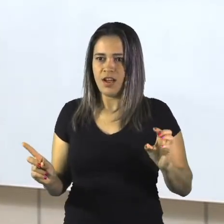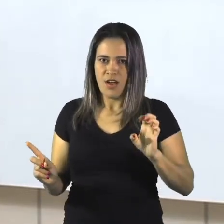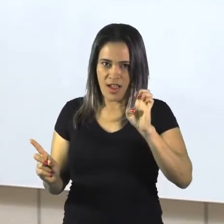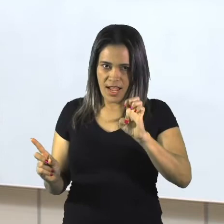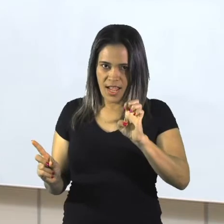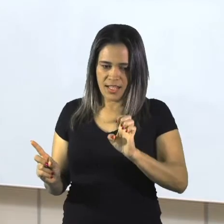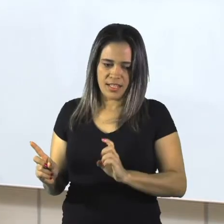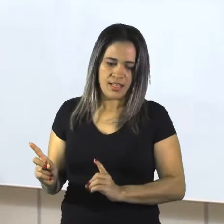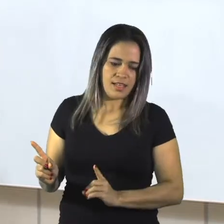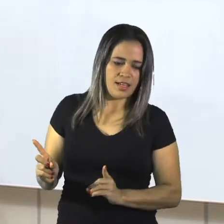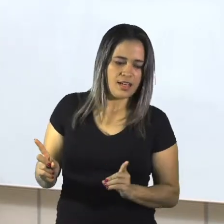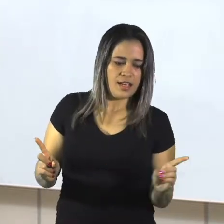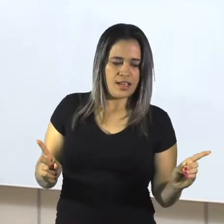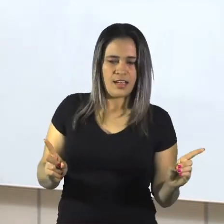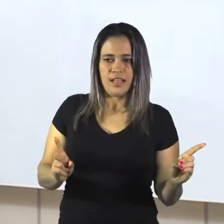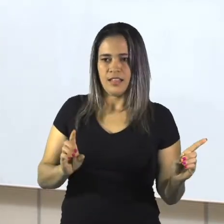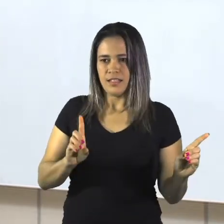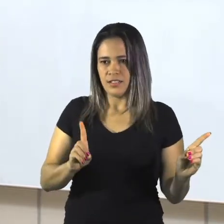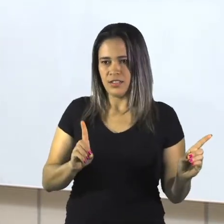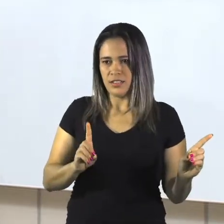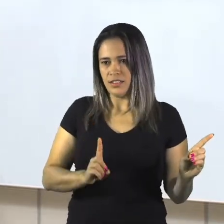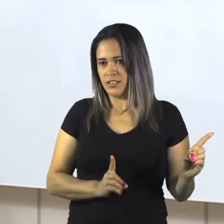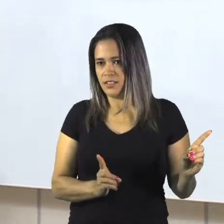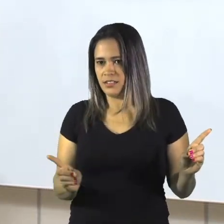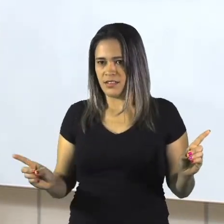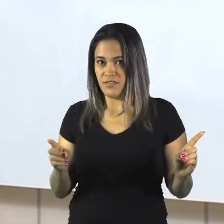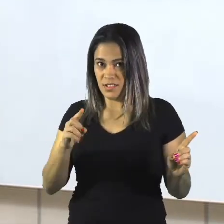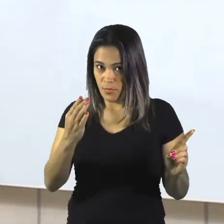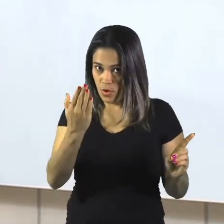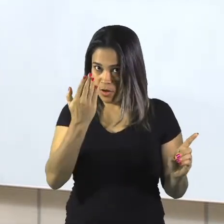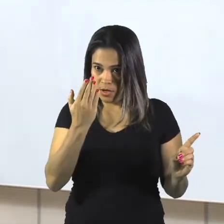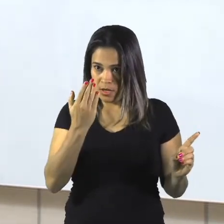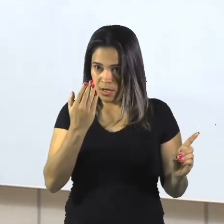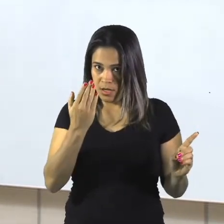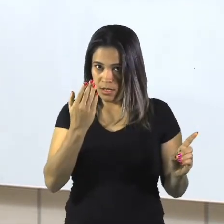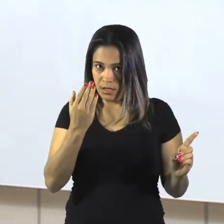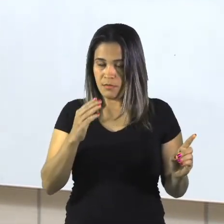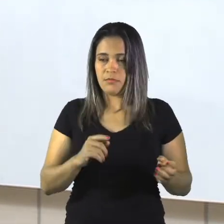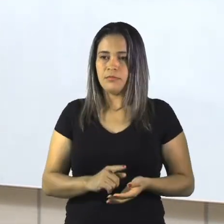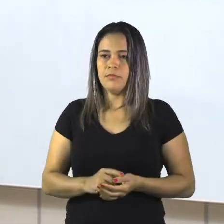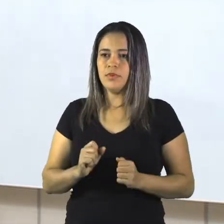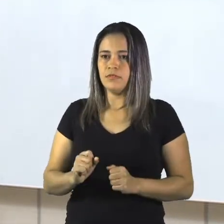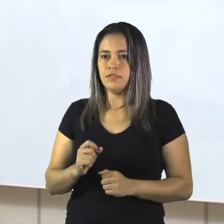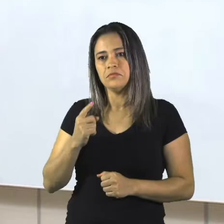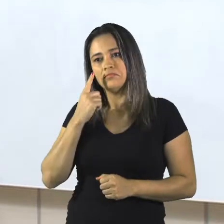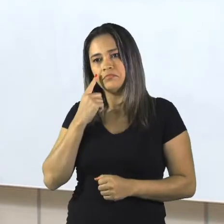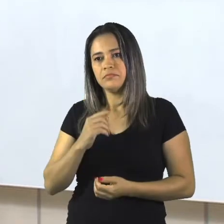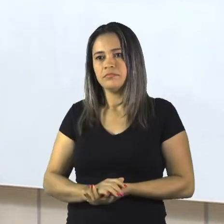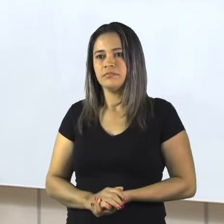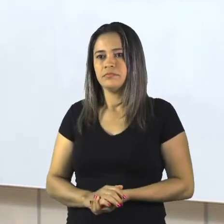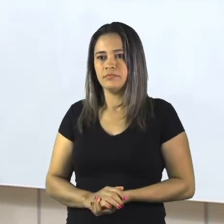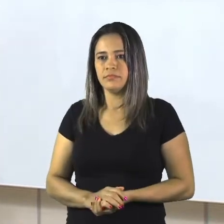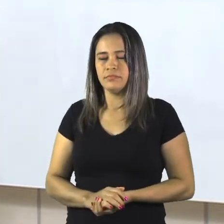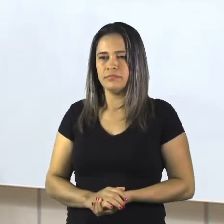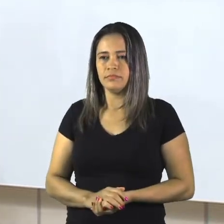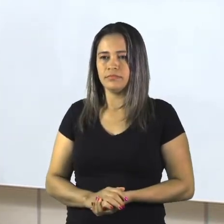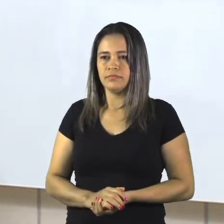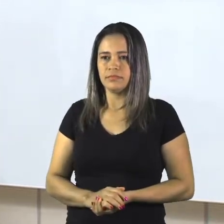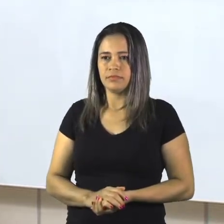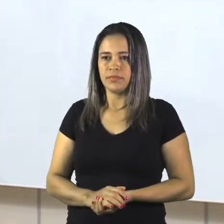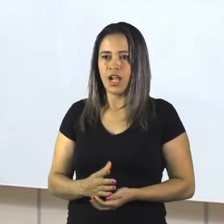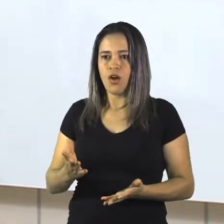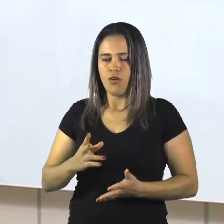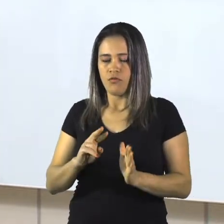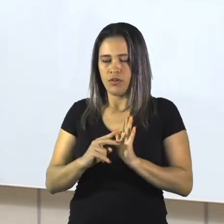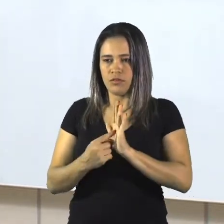vocês em casa me observando, vai ser o contrário. Se eu ficar de costas para vocês, a gente pode fazer de maneira igual, beleza? Eu vou ficar de costas